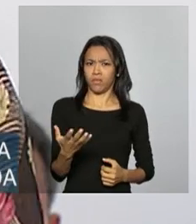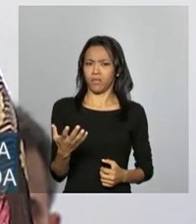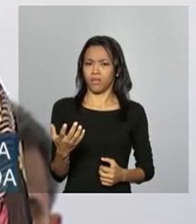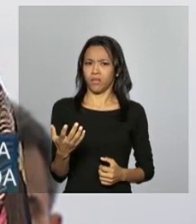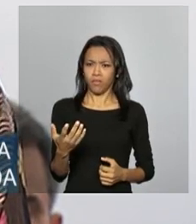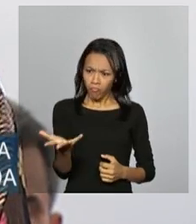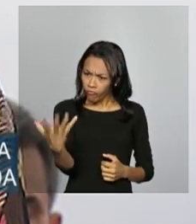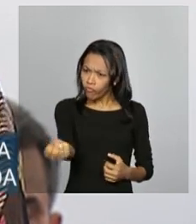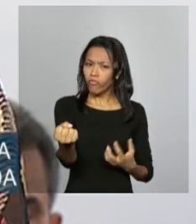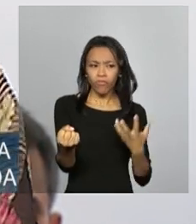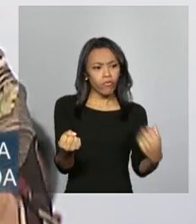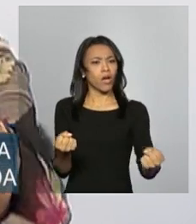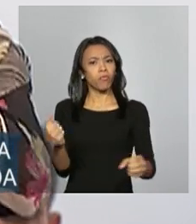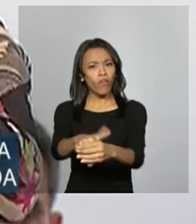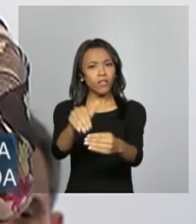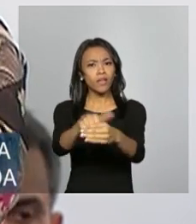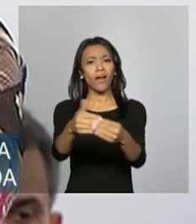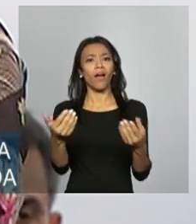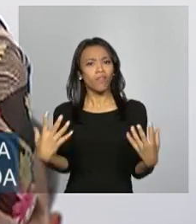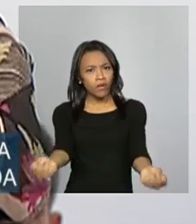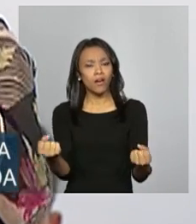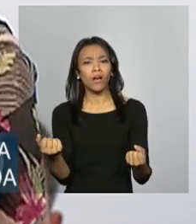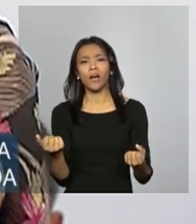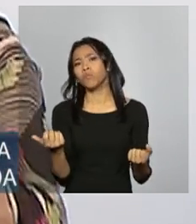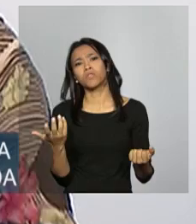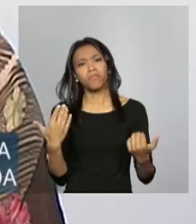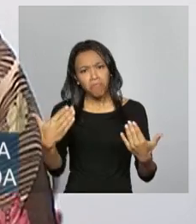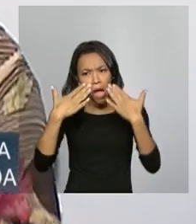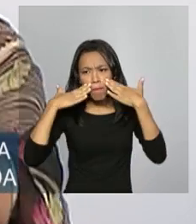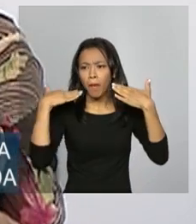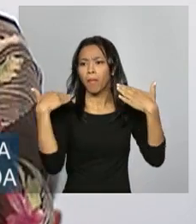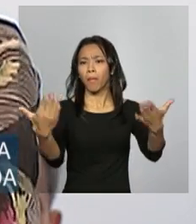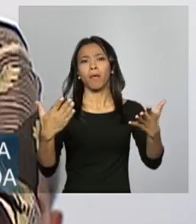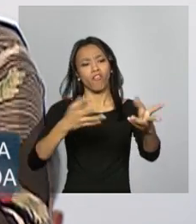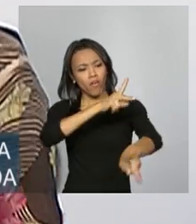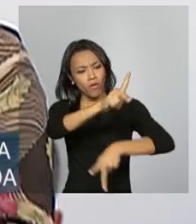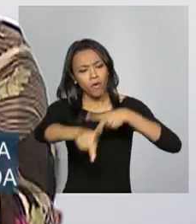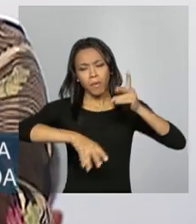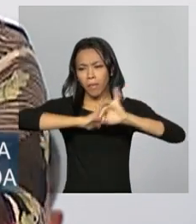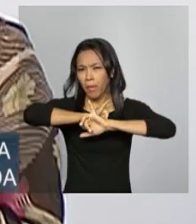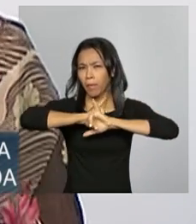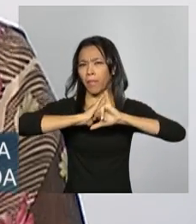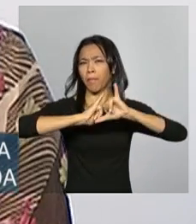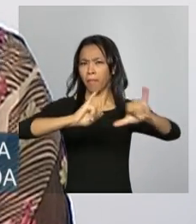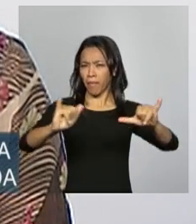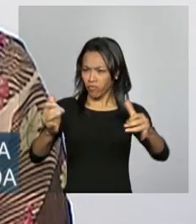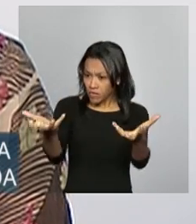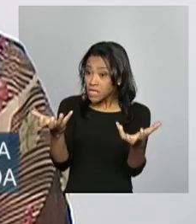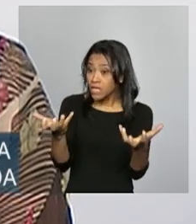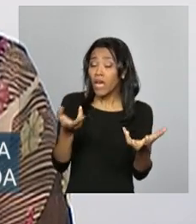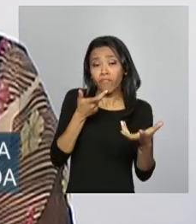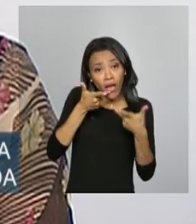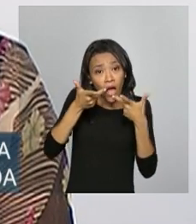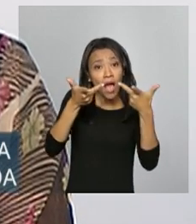disputem eleições, vão para a frente do povo e digam o que vocês